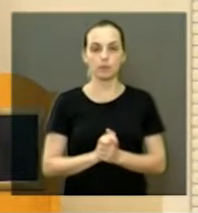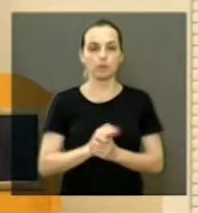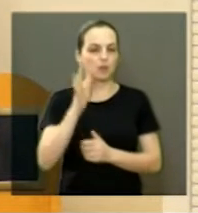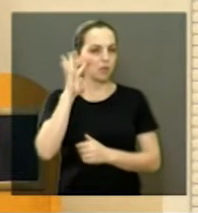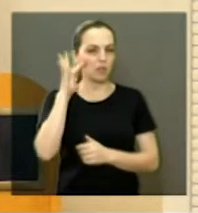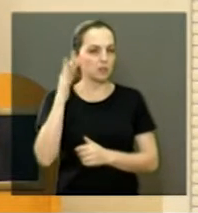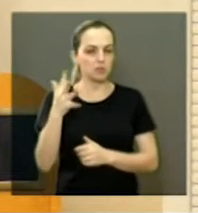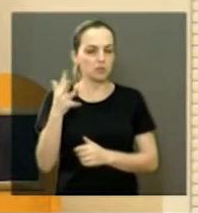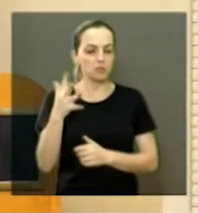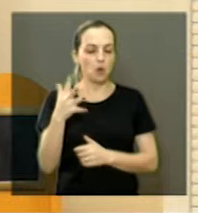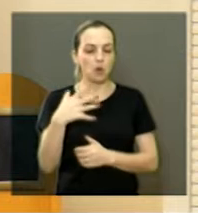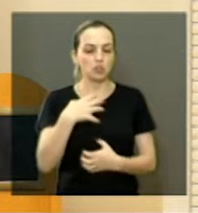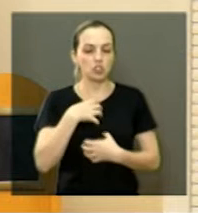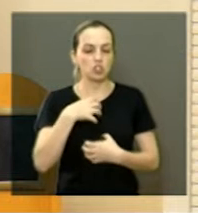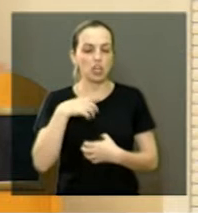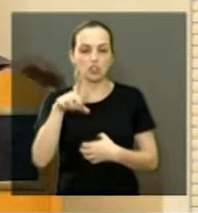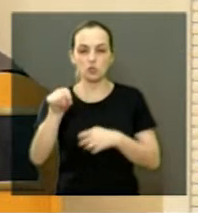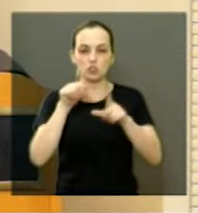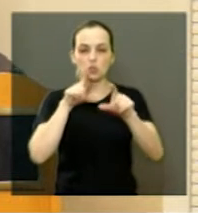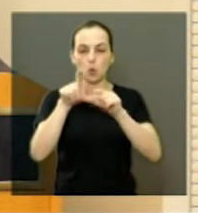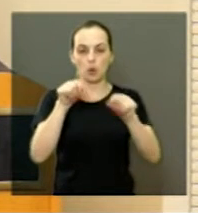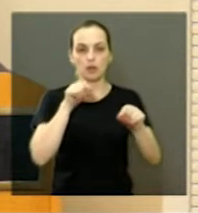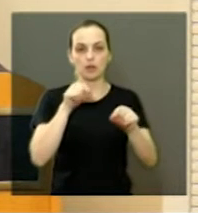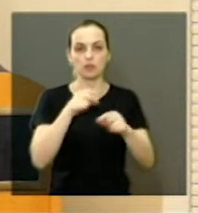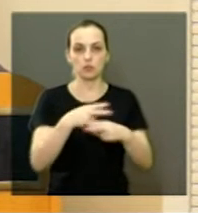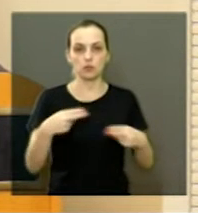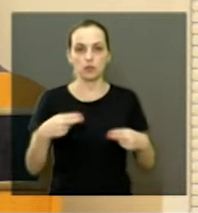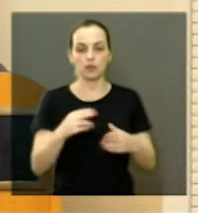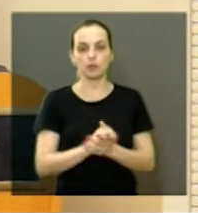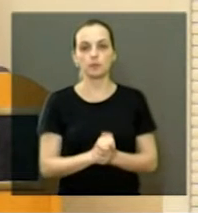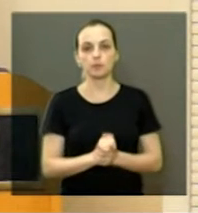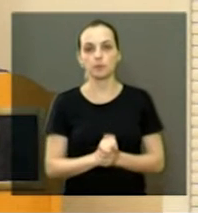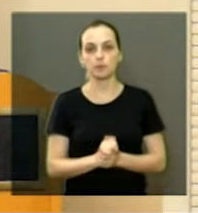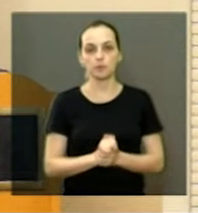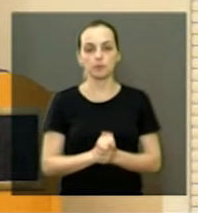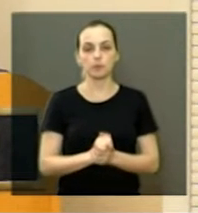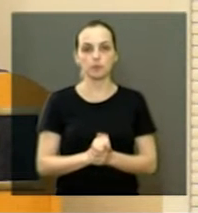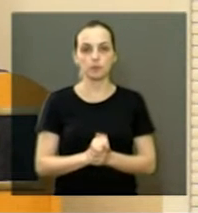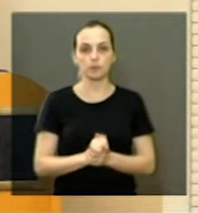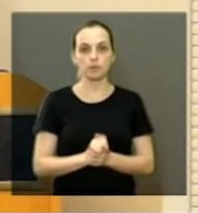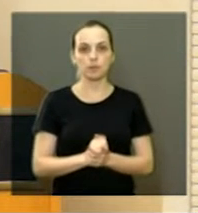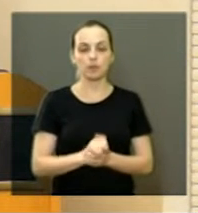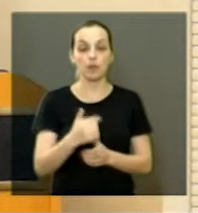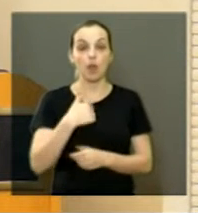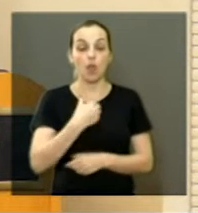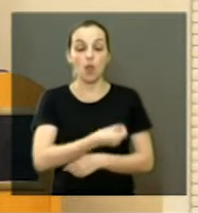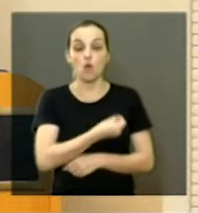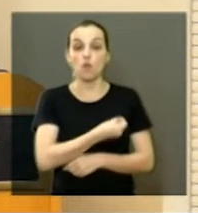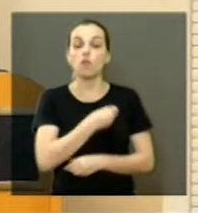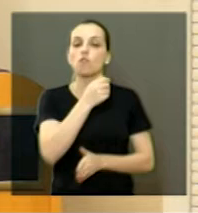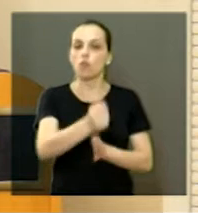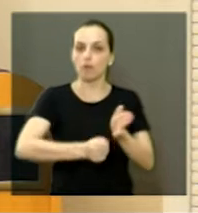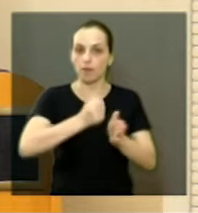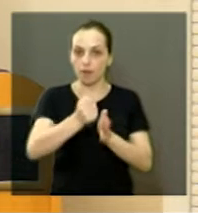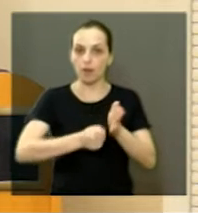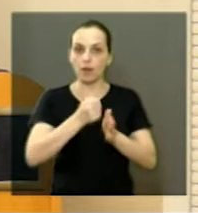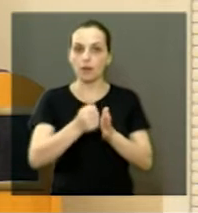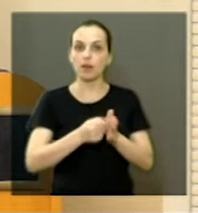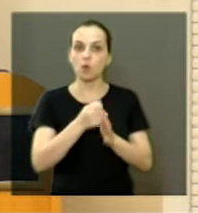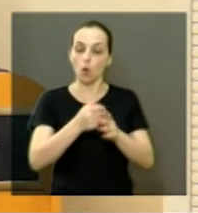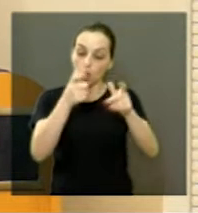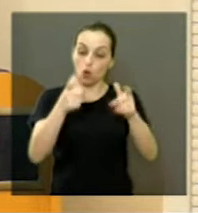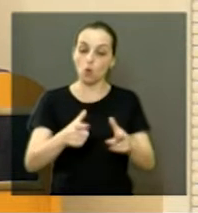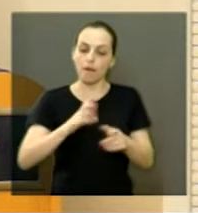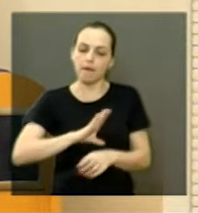e arbítrio escolhas estar desperto para onde existe e vivo e vive em araraquara terra que ame